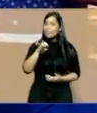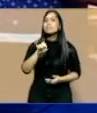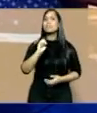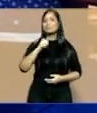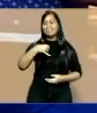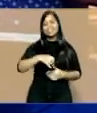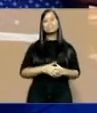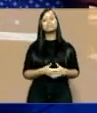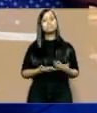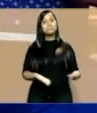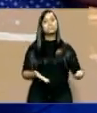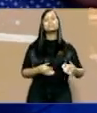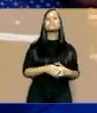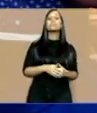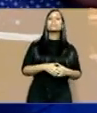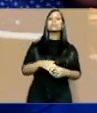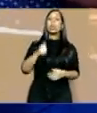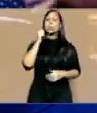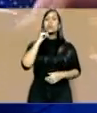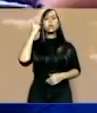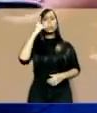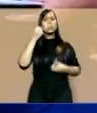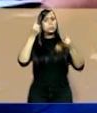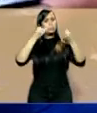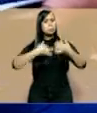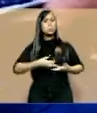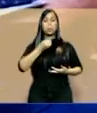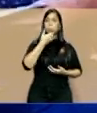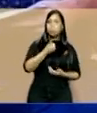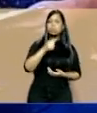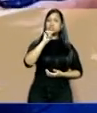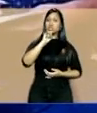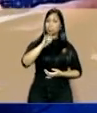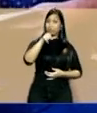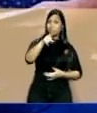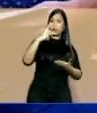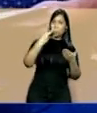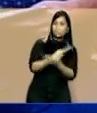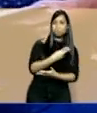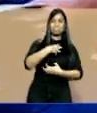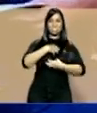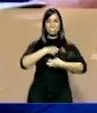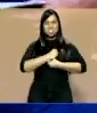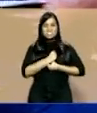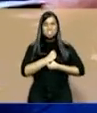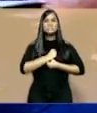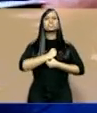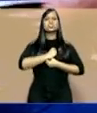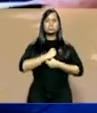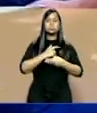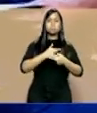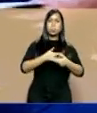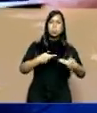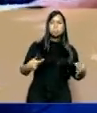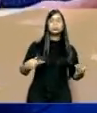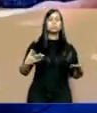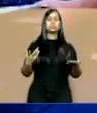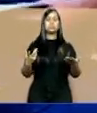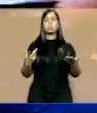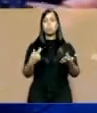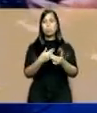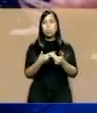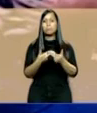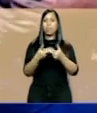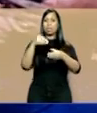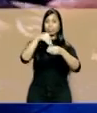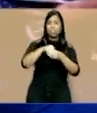Vivi, é muito interessante o que a advogada disse. Se você se sentir lesado, se você se sentir vítima de algum abuso, de alguma